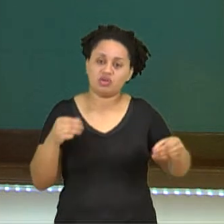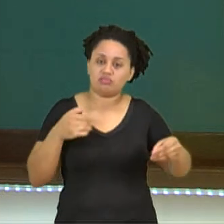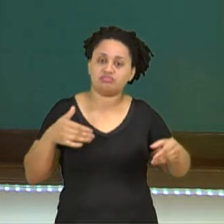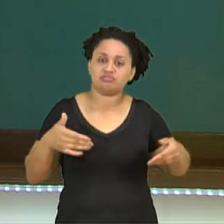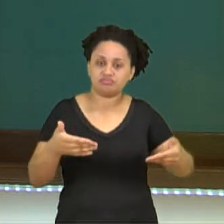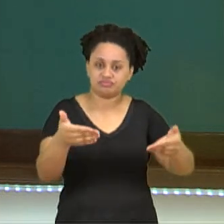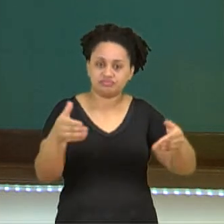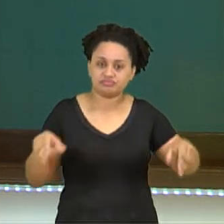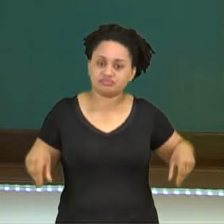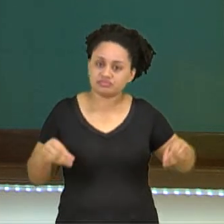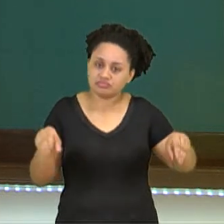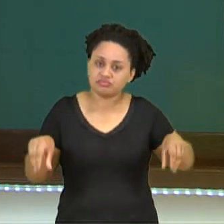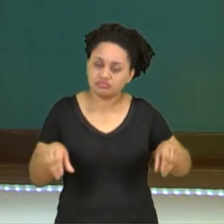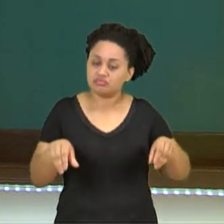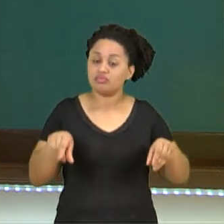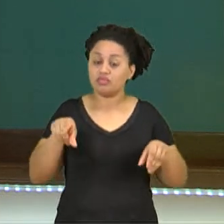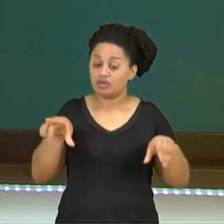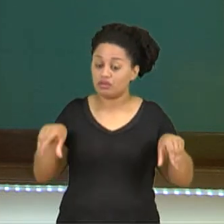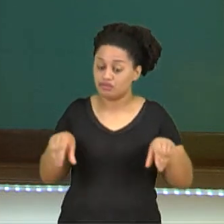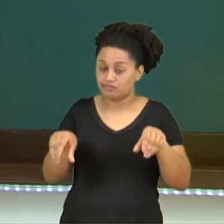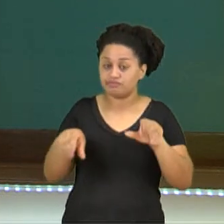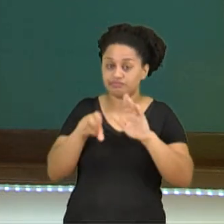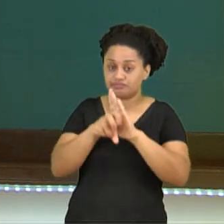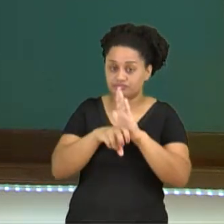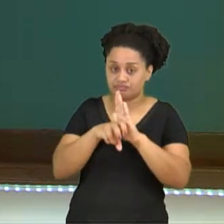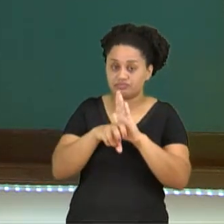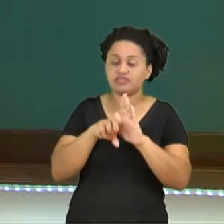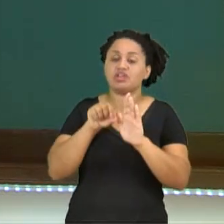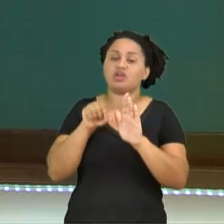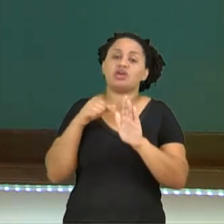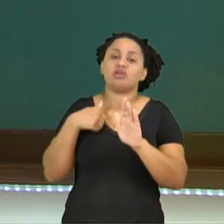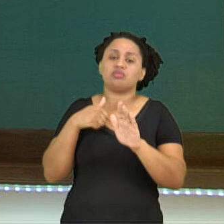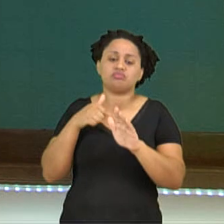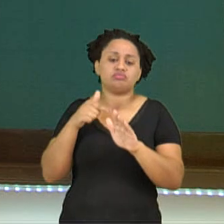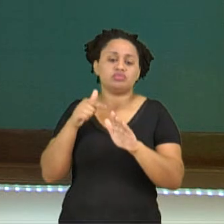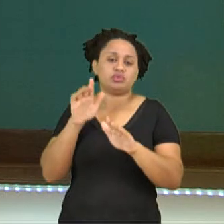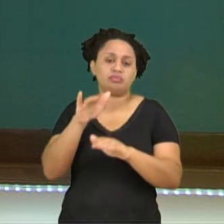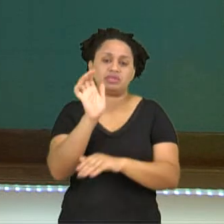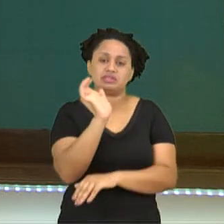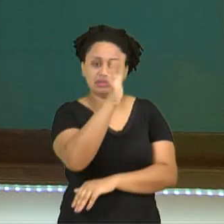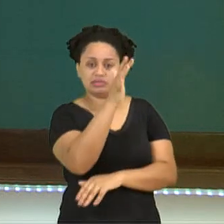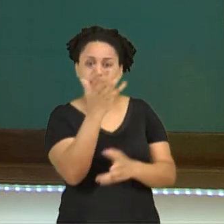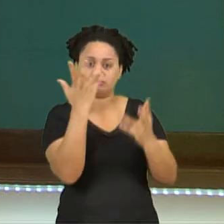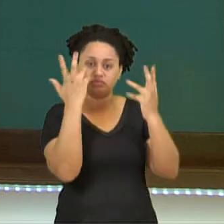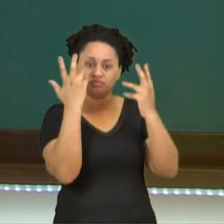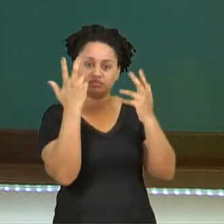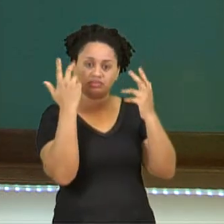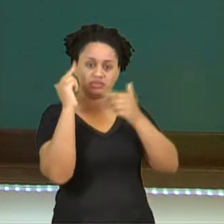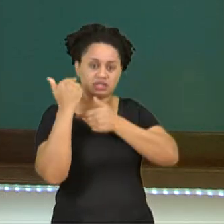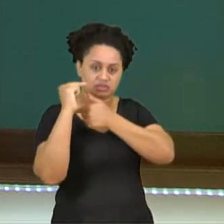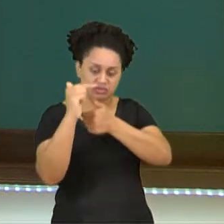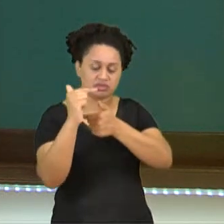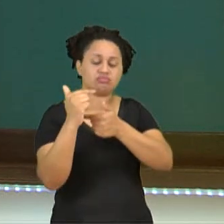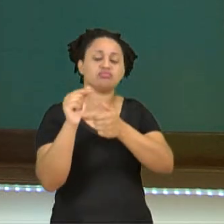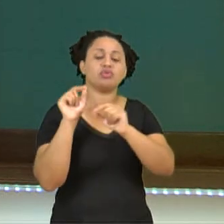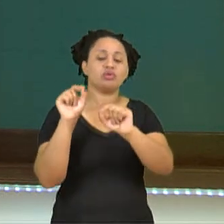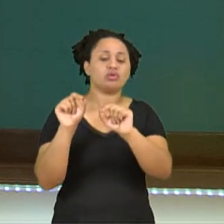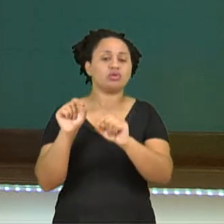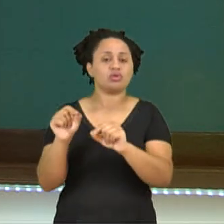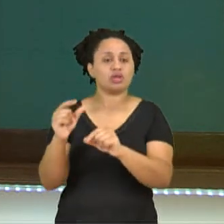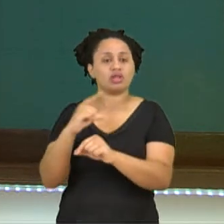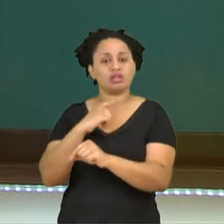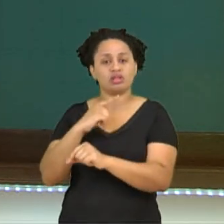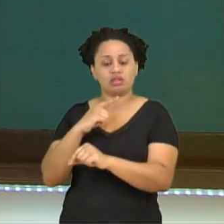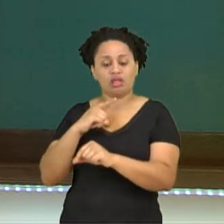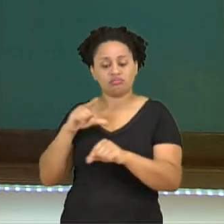cadeira de roda, ela serve como se fosse no basquete tradicional, as pernas, os passos. Então, quando o atleta